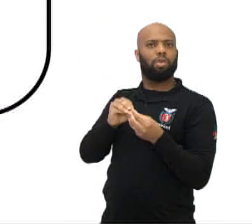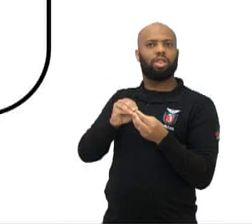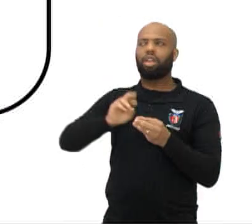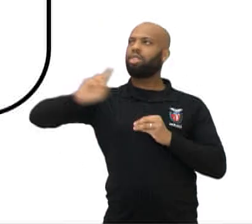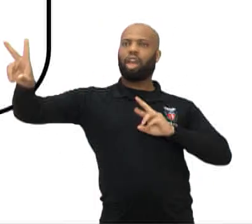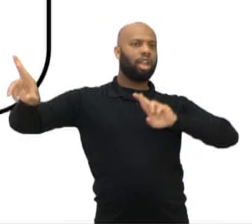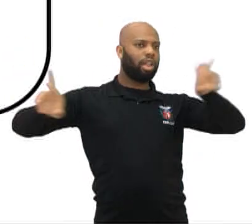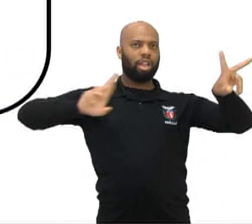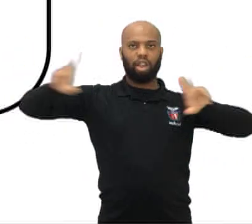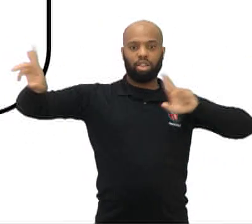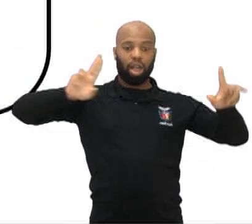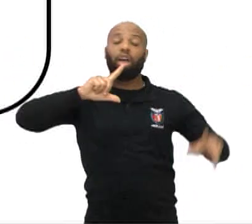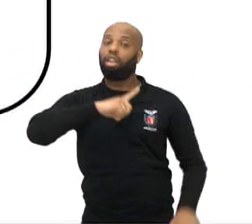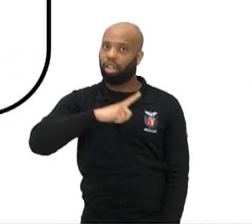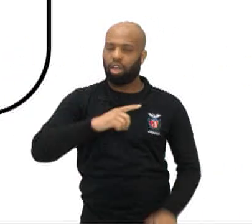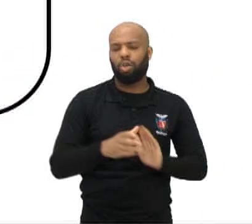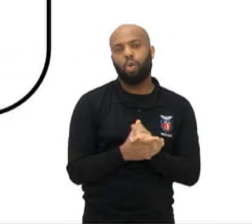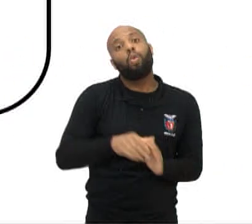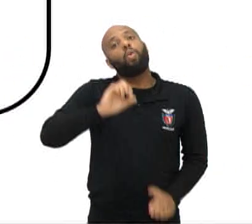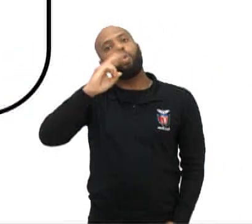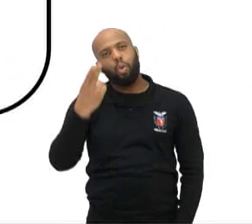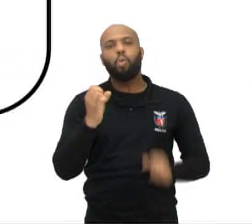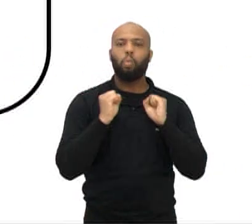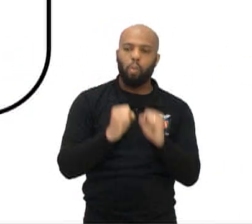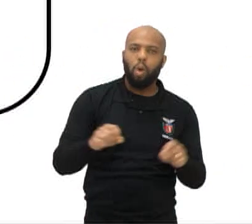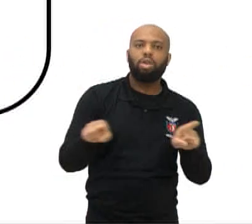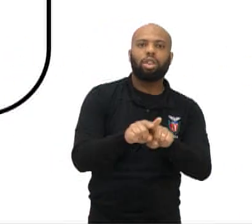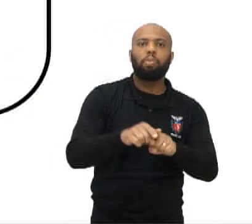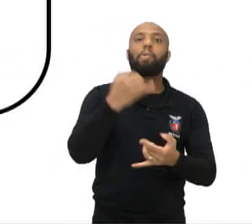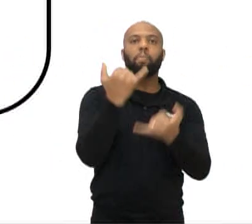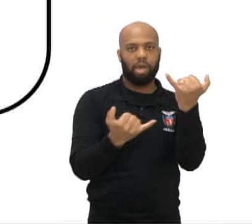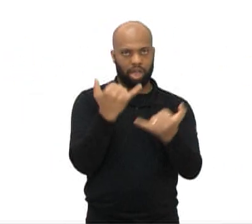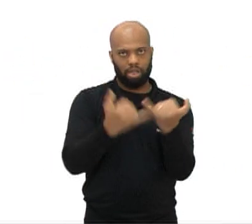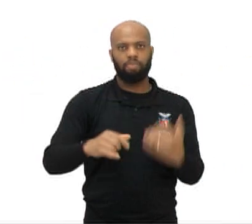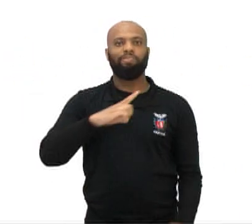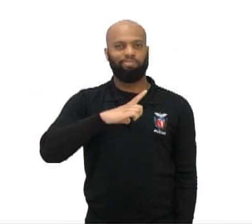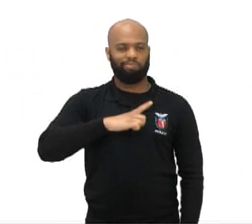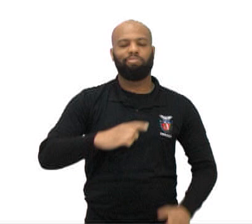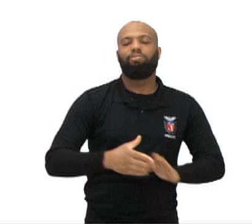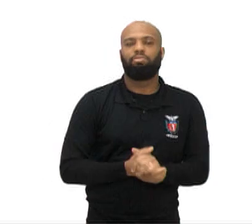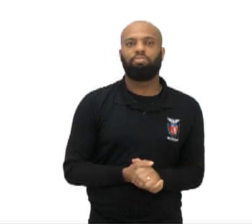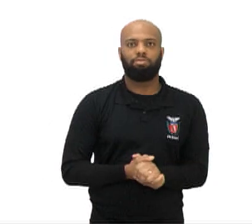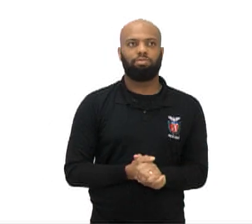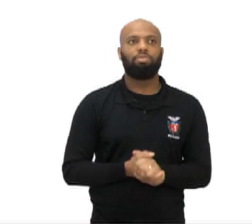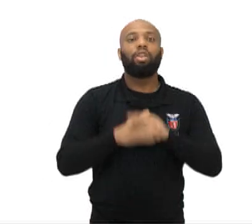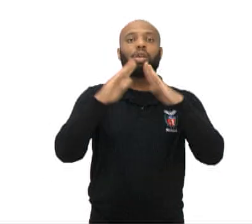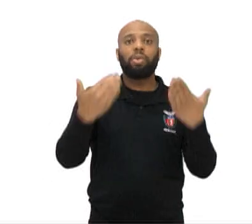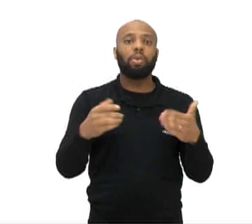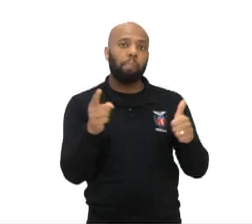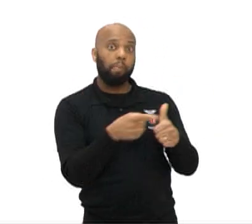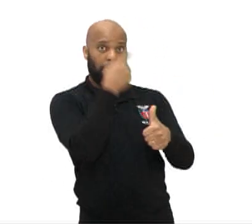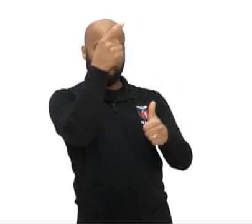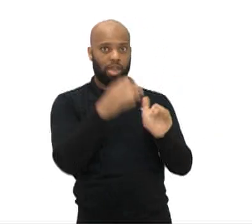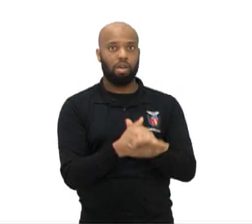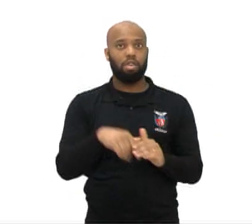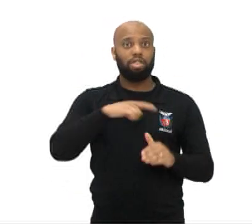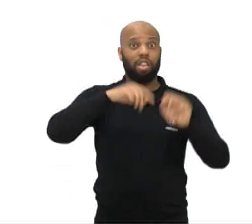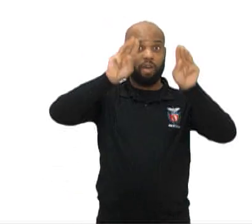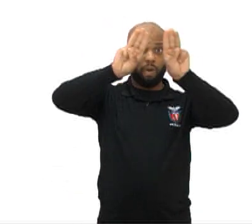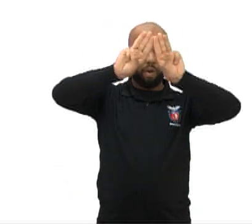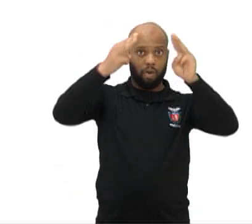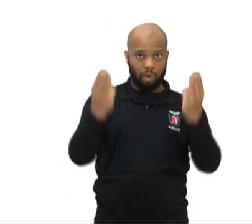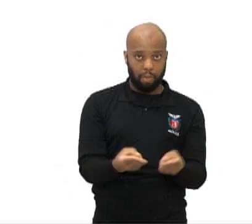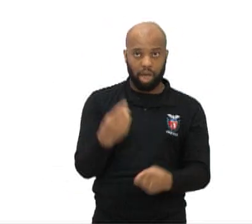essas diferenças ali ou semelhanças entre as duas regiões, né? E aí, então, primeira coisa, o mapa que já